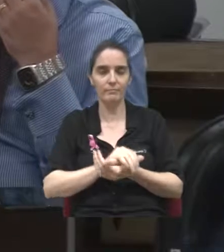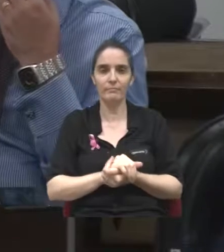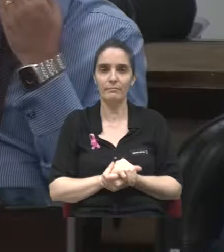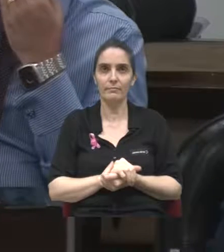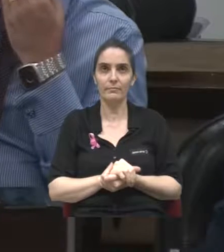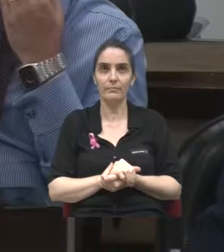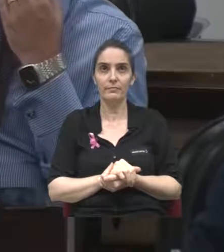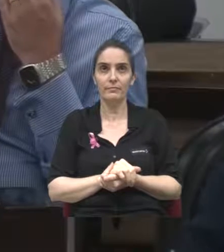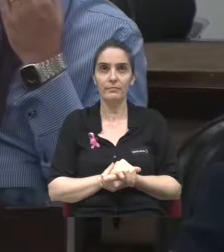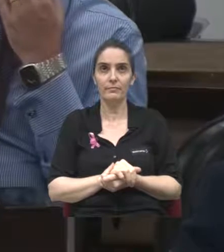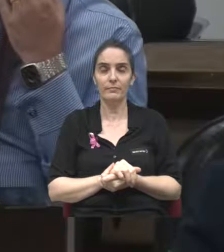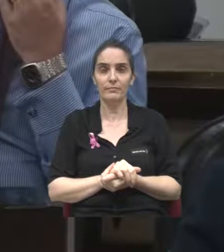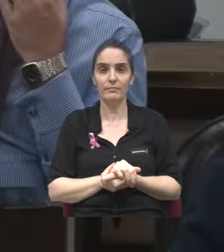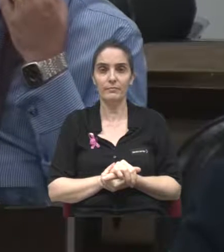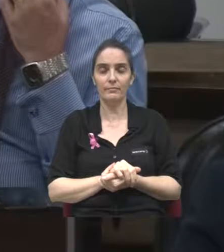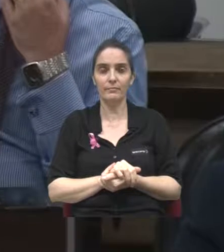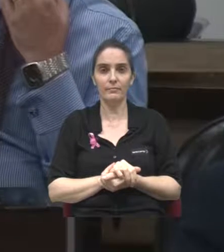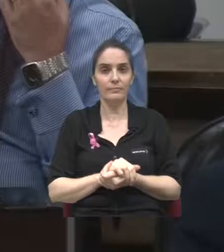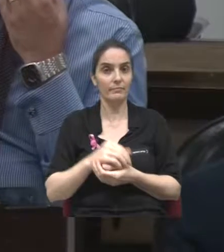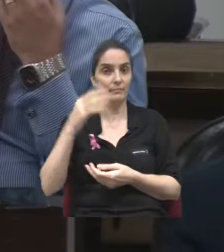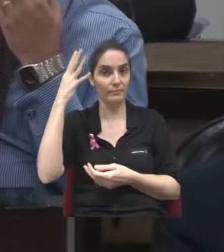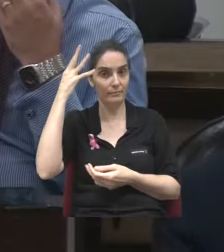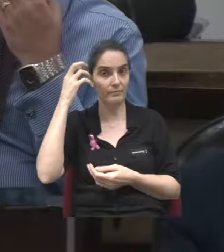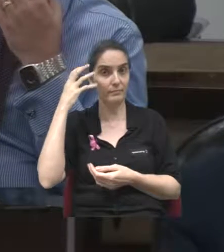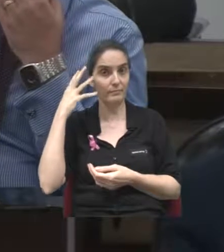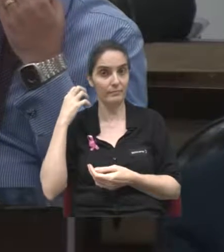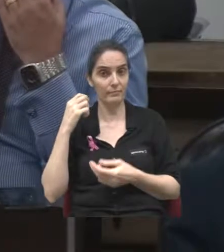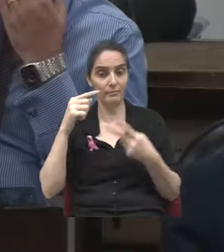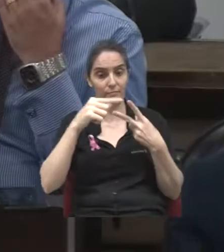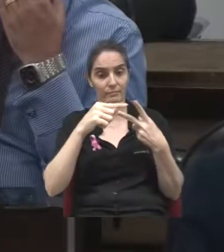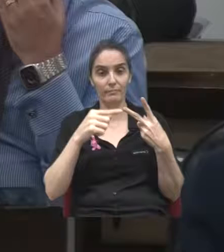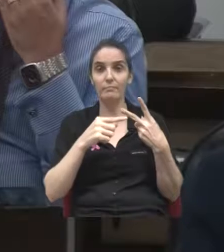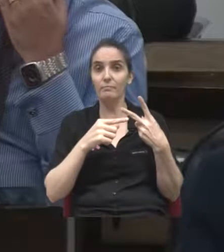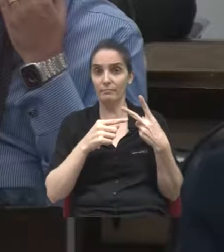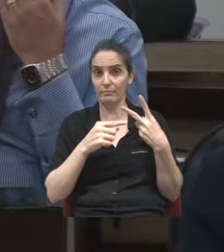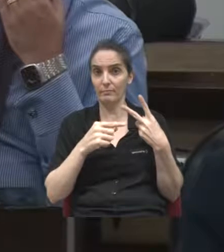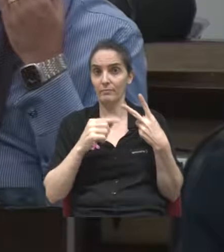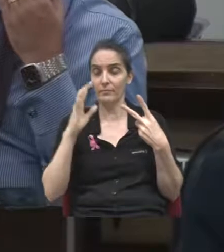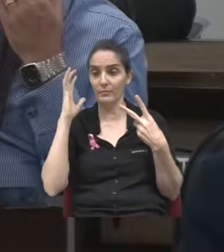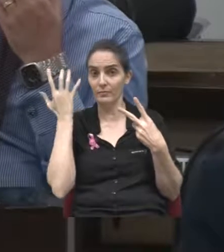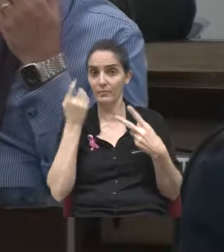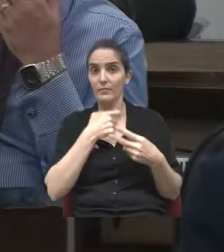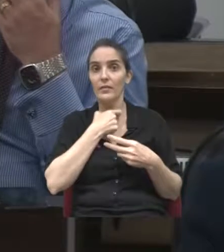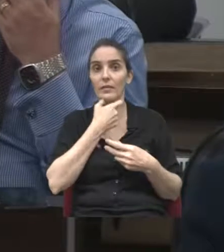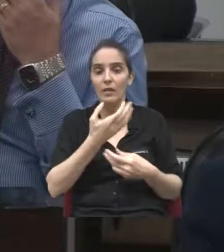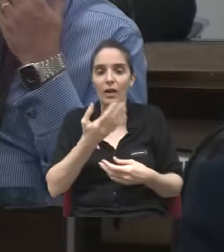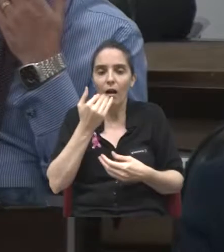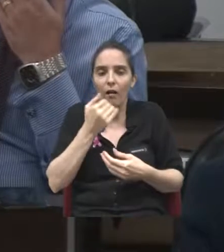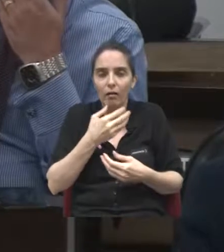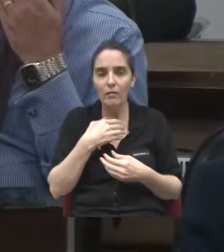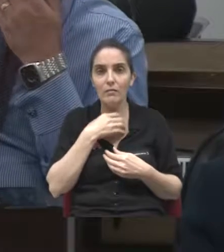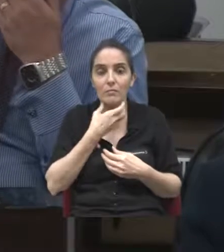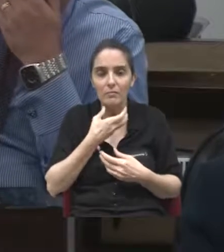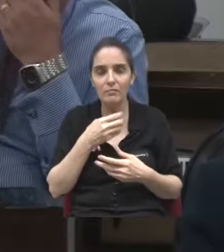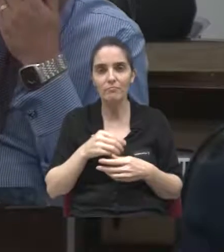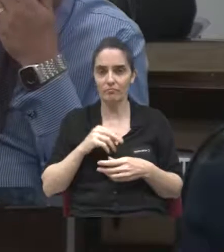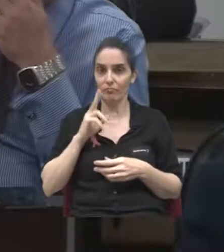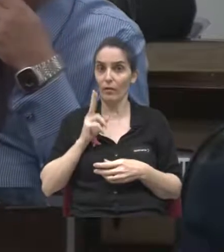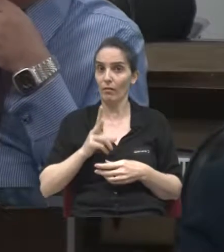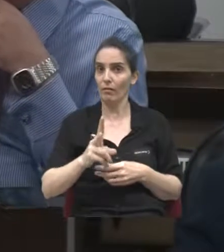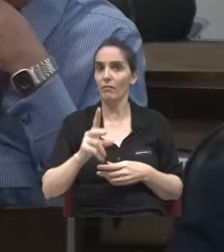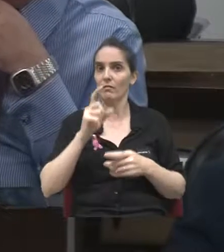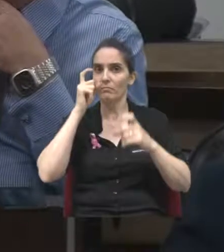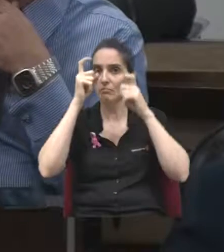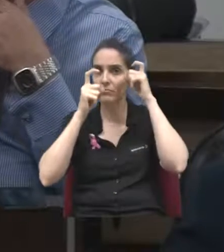por 2 apuros com relação a engasgo, sempre tive essa preocupação quanto a fazer